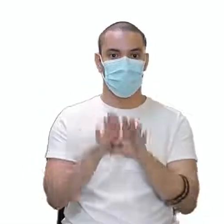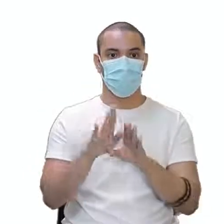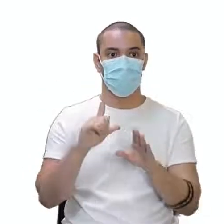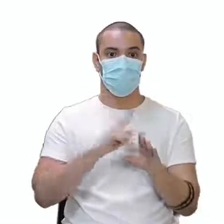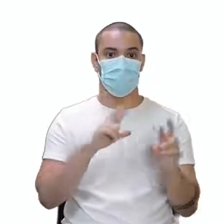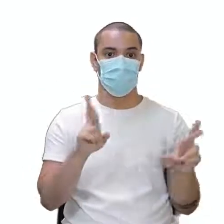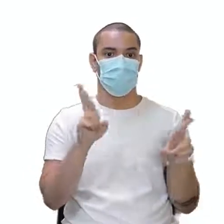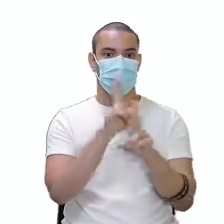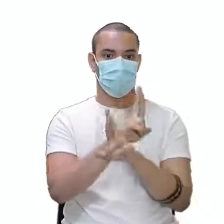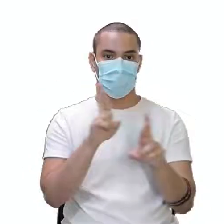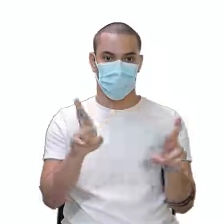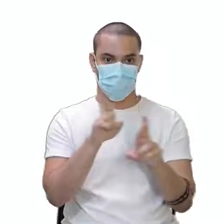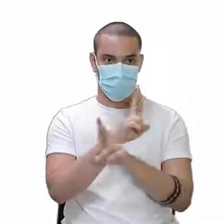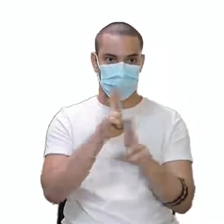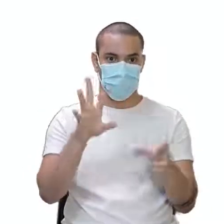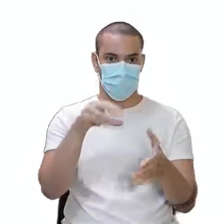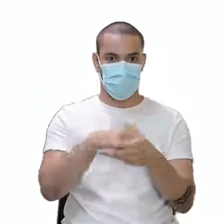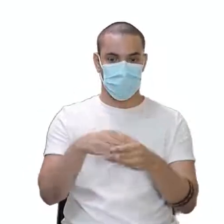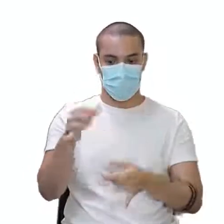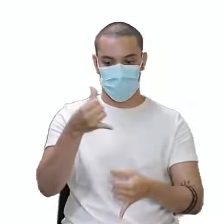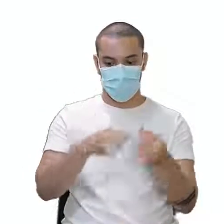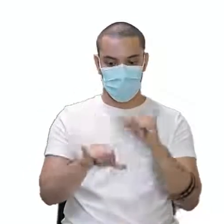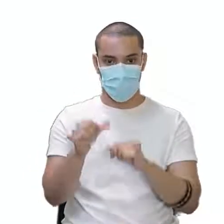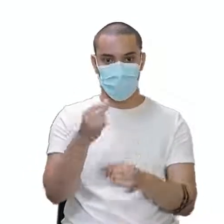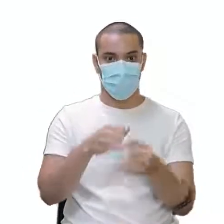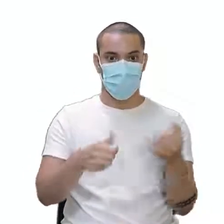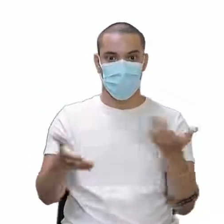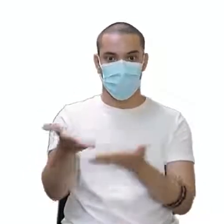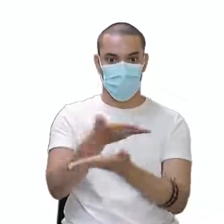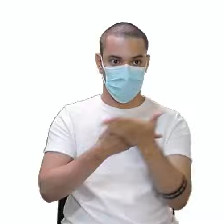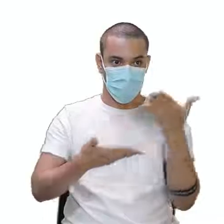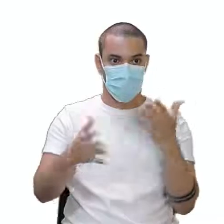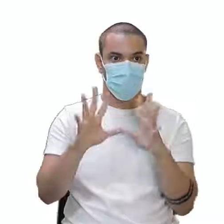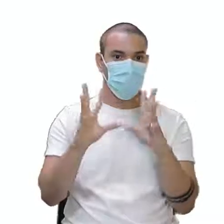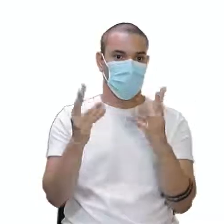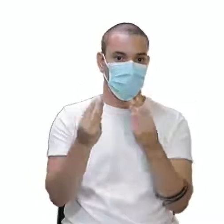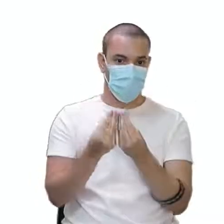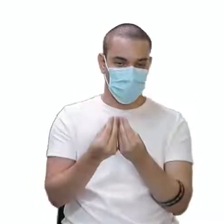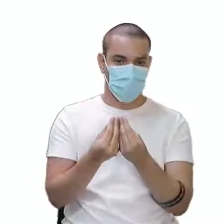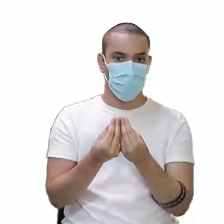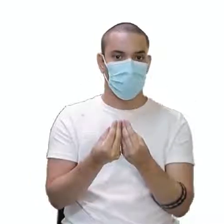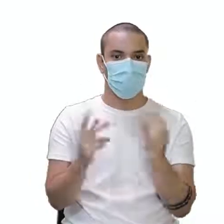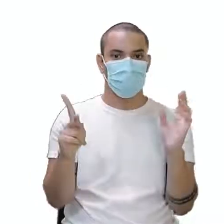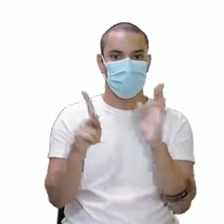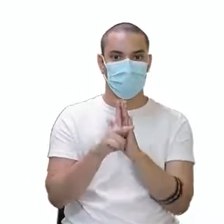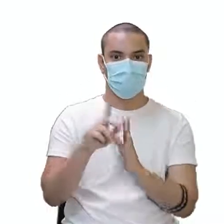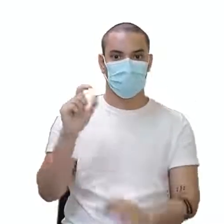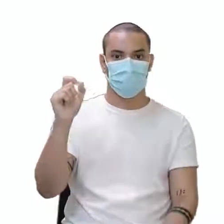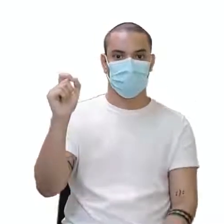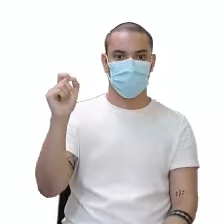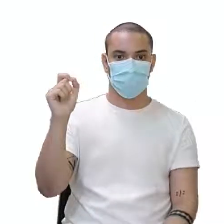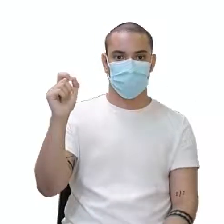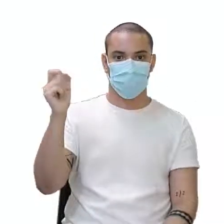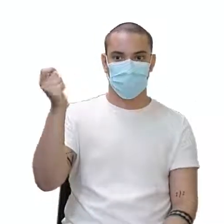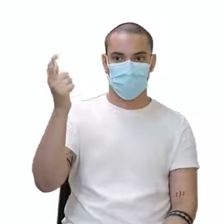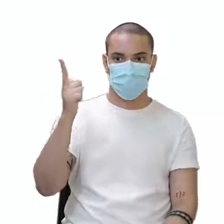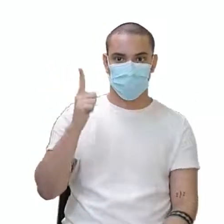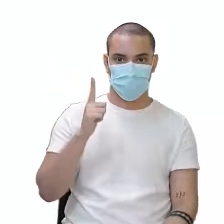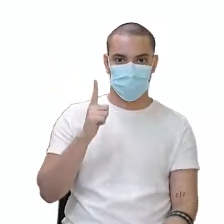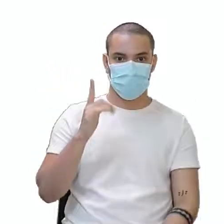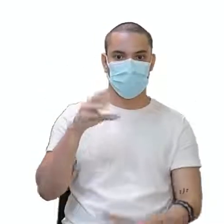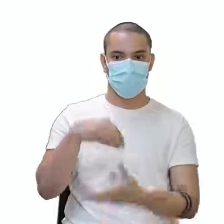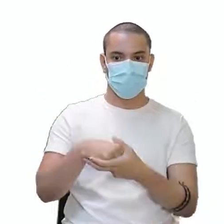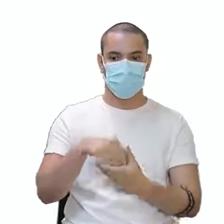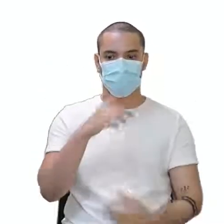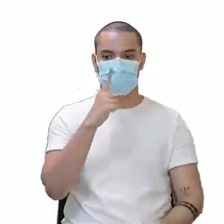as relações químicas, as interações entre as moléculas, tanto da luminosidade incidindo sobre a água,